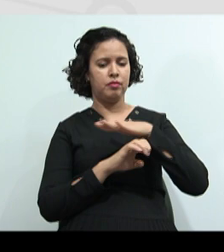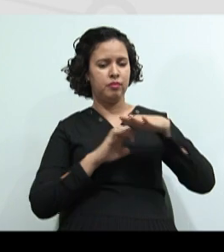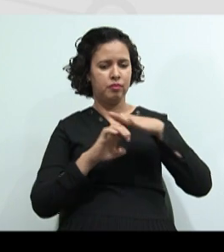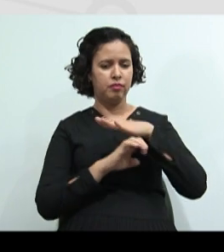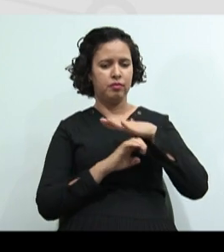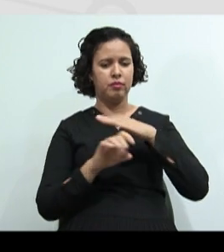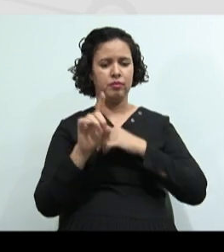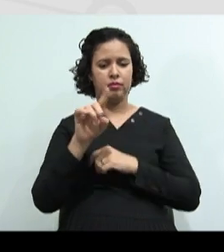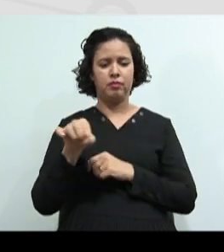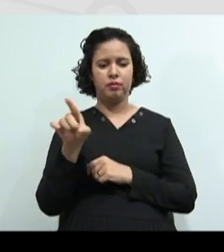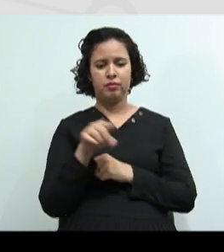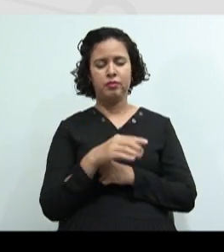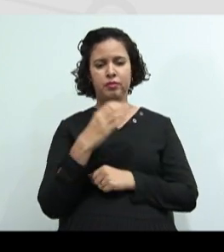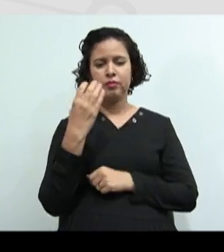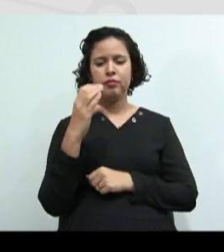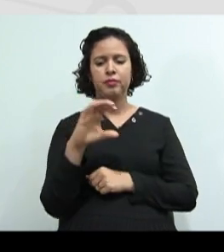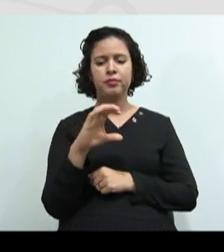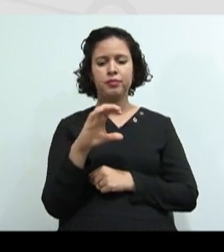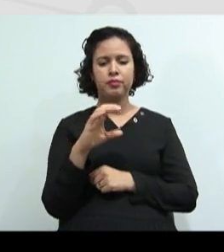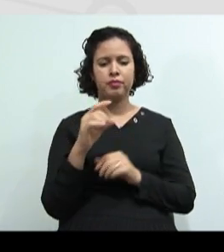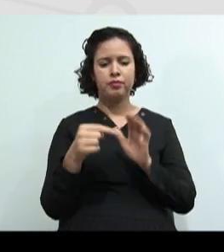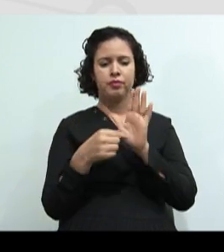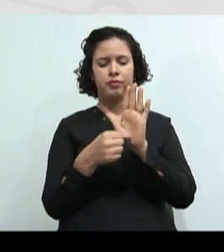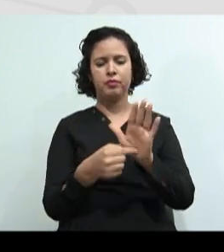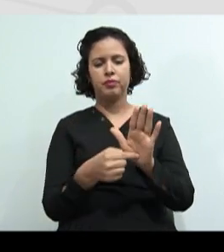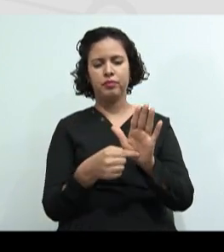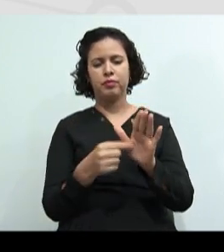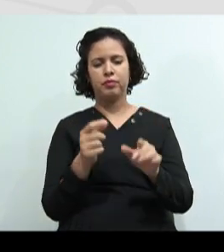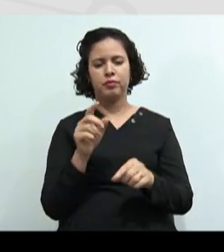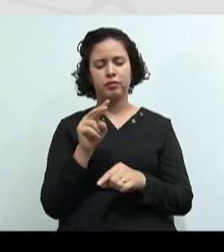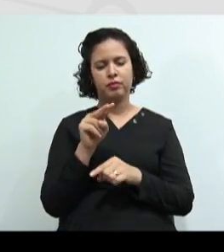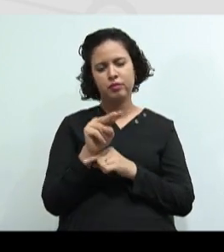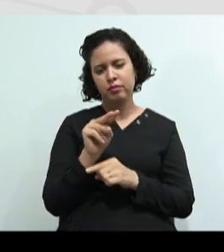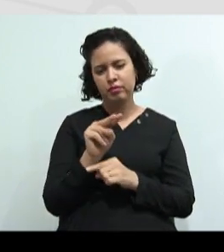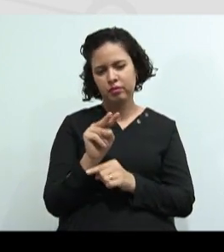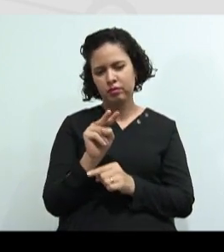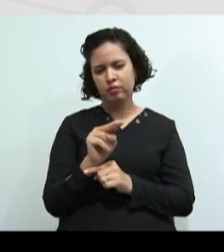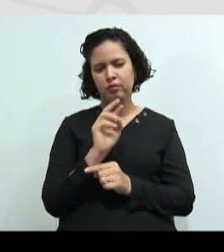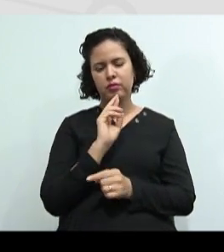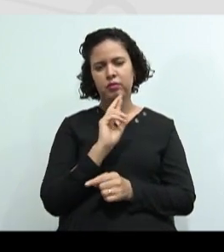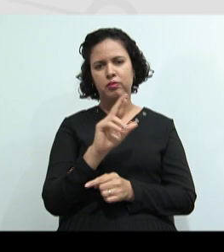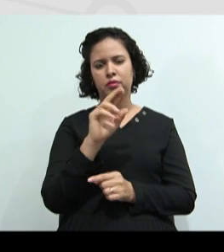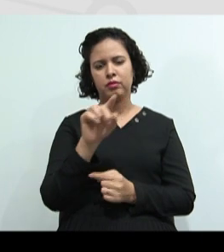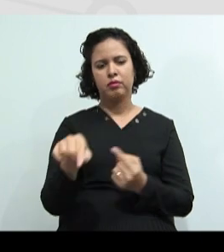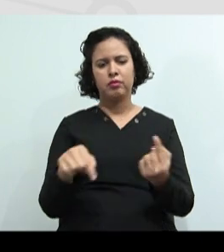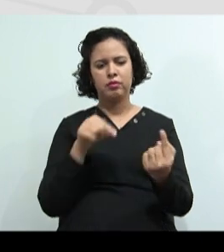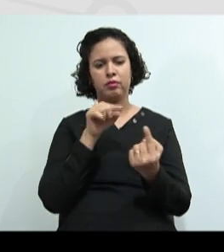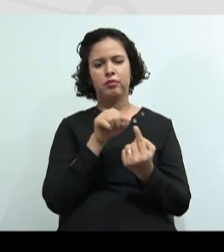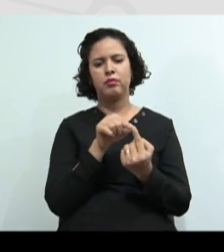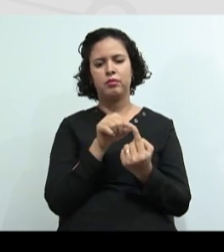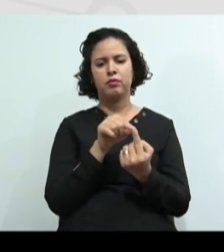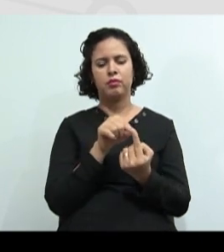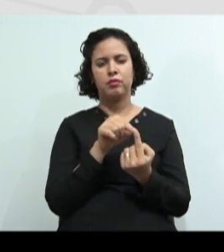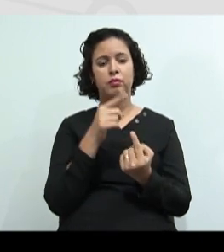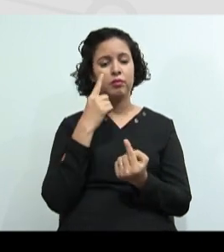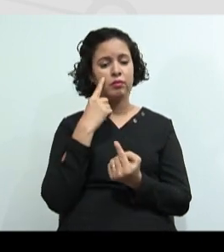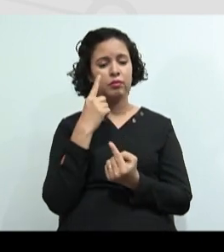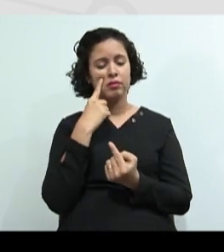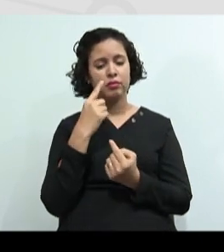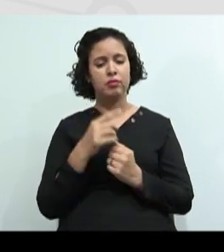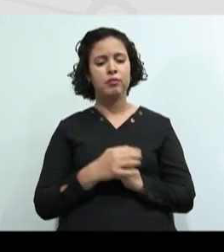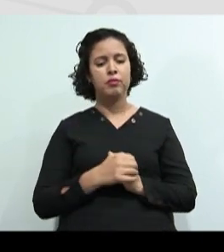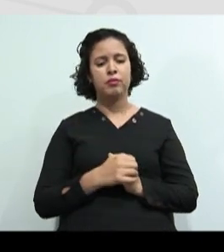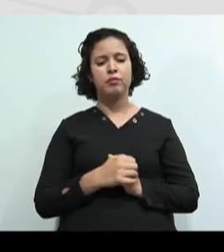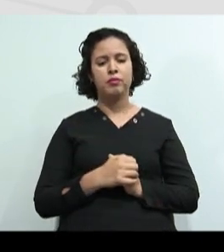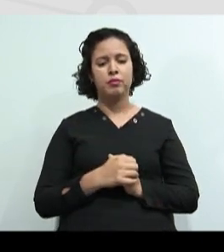a letra C, ó. Definir e acompanhar os resultados dos objetivos. Vamos ver o gabarito, vamos dar uma